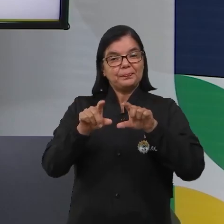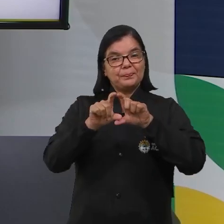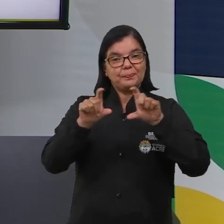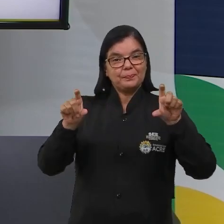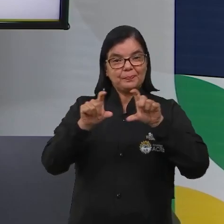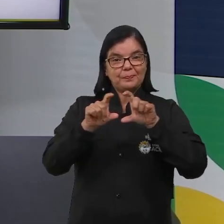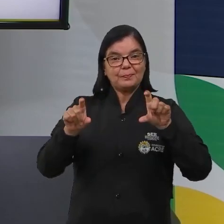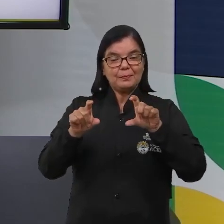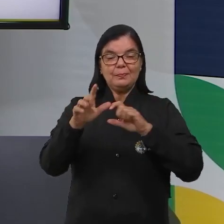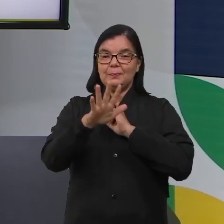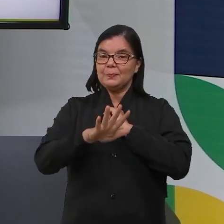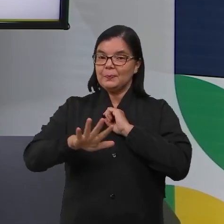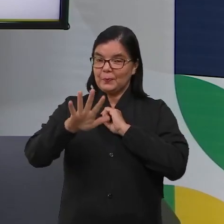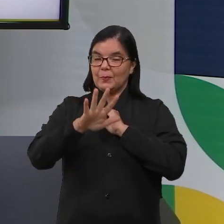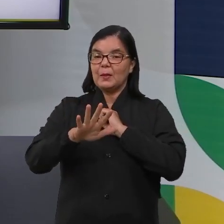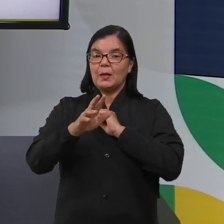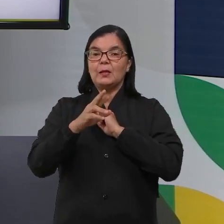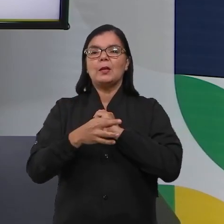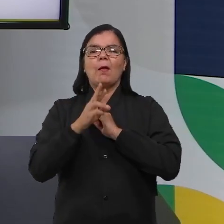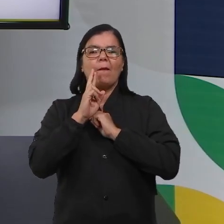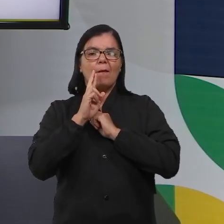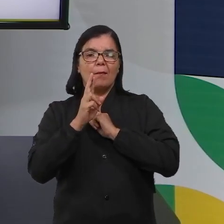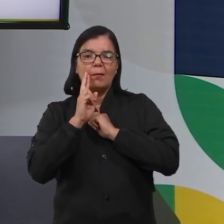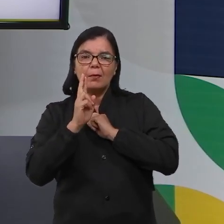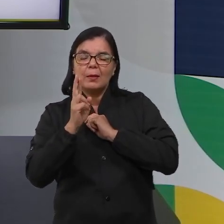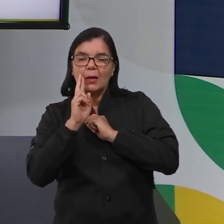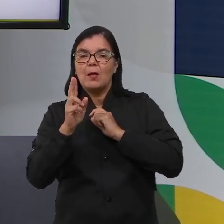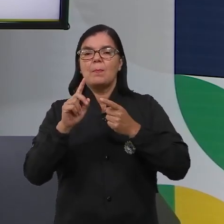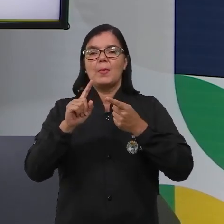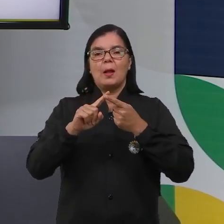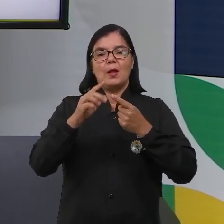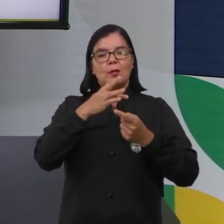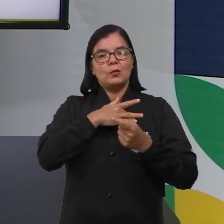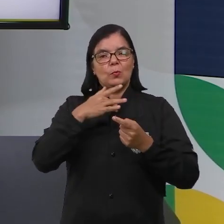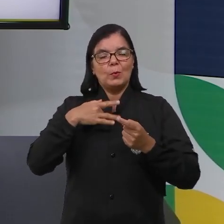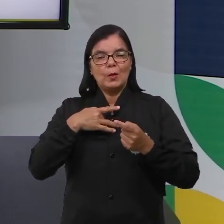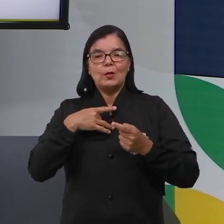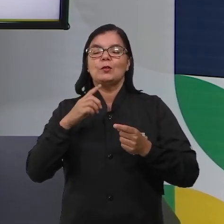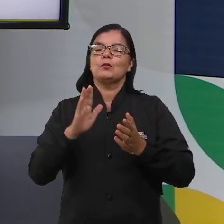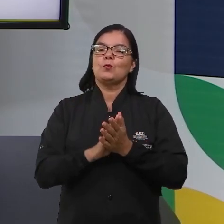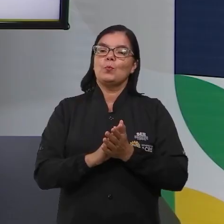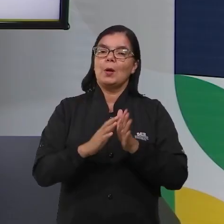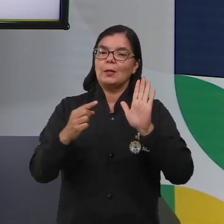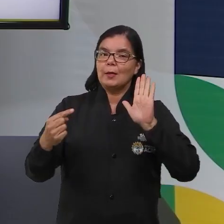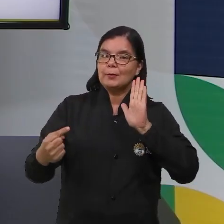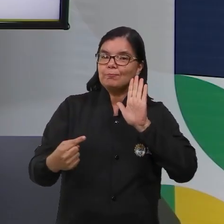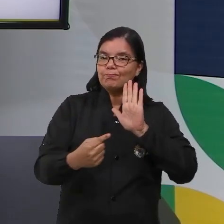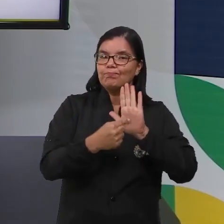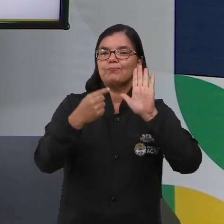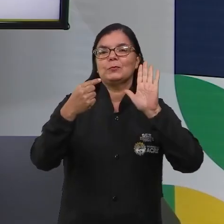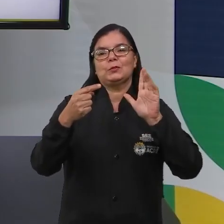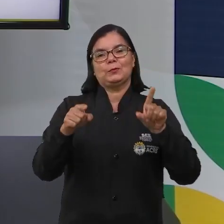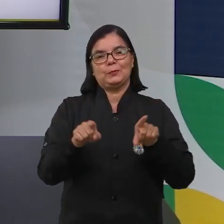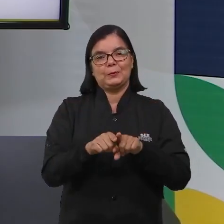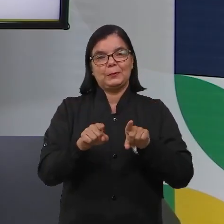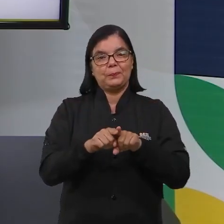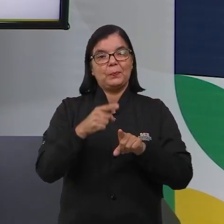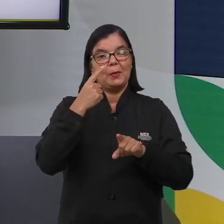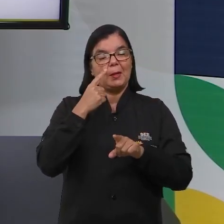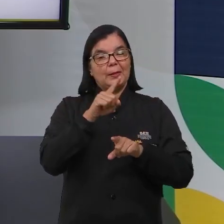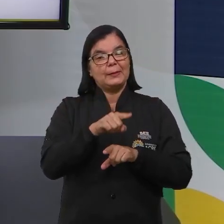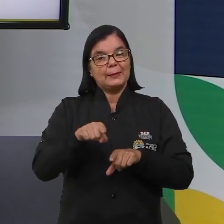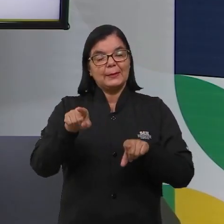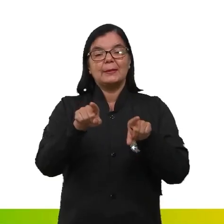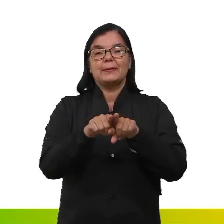da charge no geral aí, que é fazer uma crítica, fazer uma certa denúncia ali como transparece, tá? E aí eu trouxe para